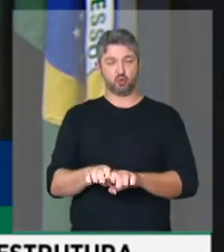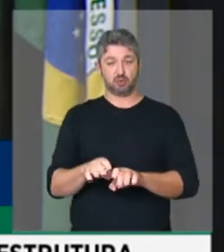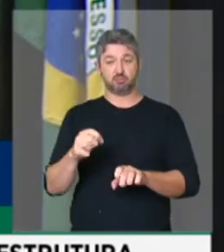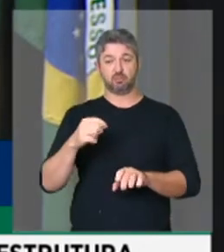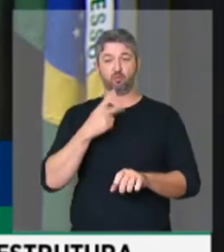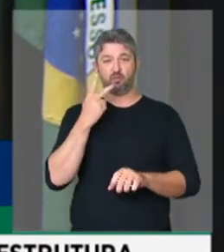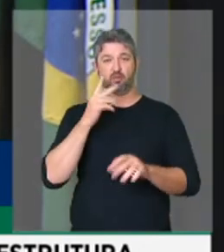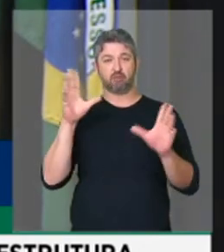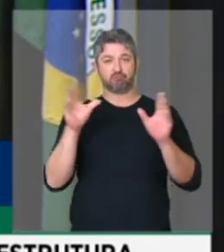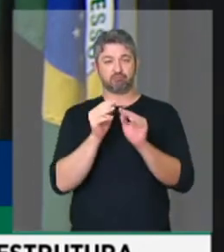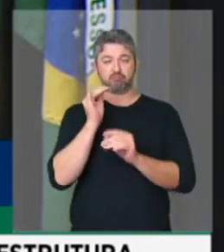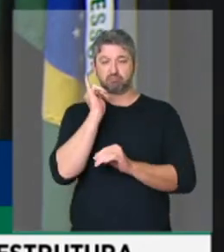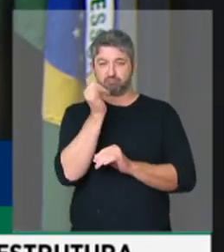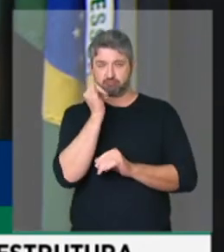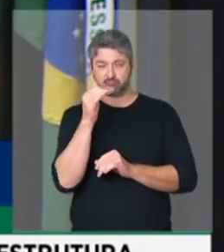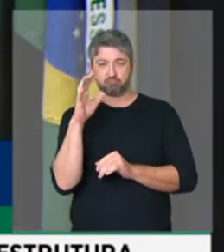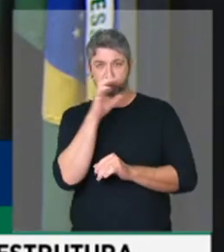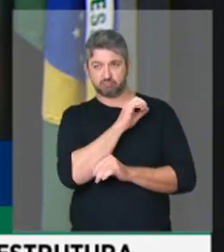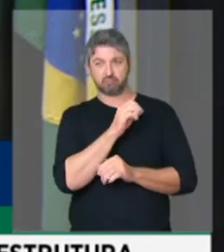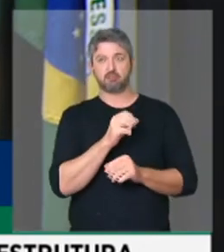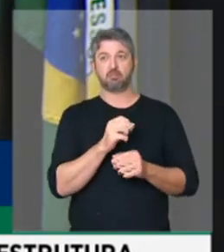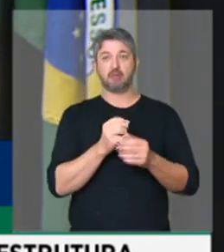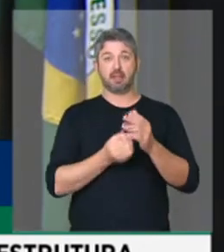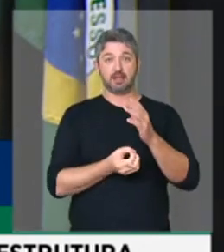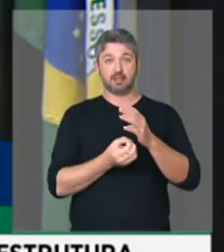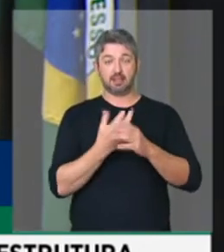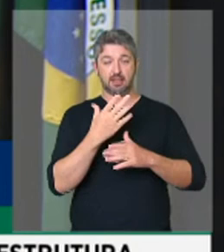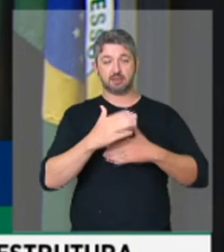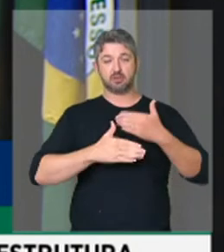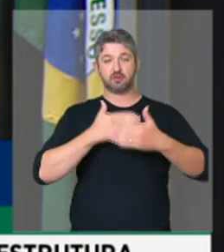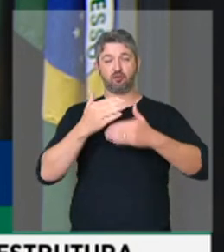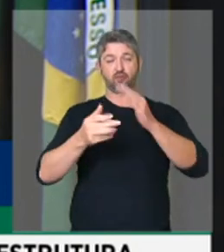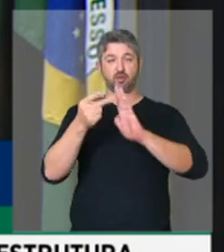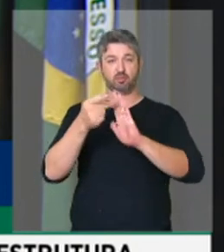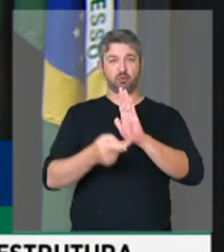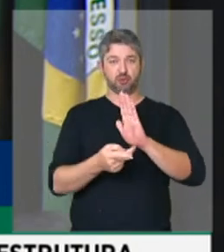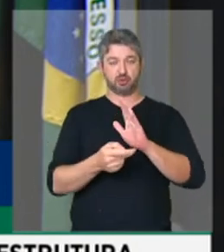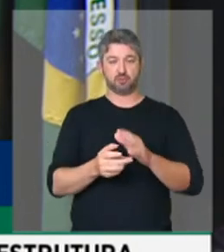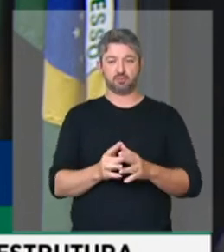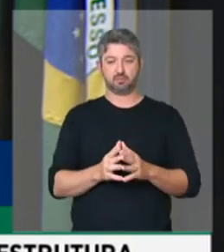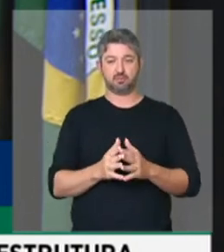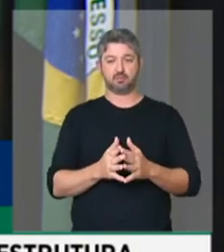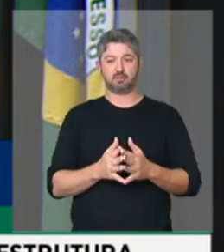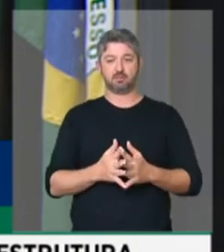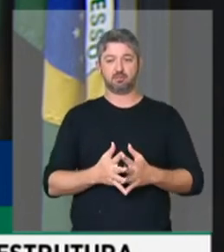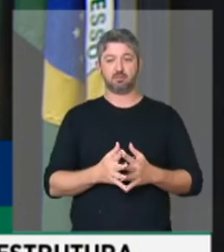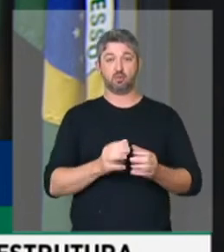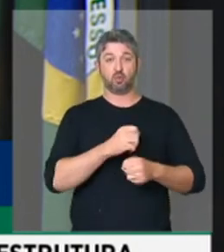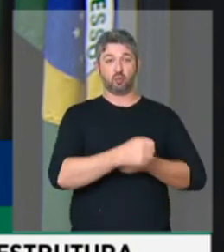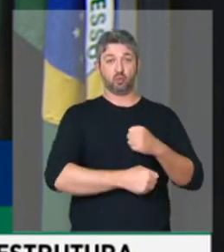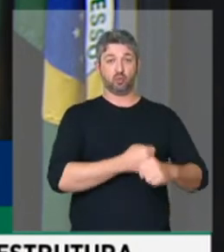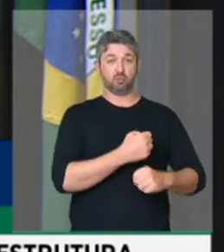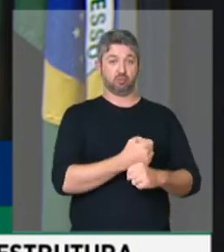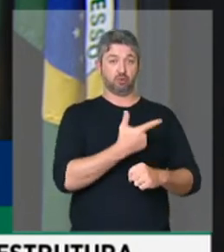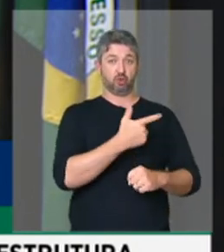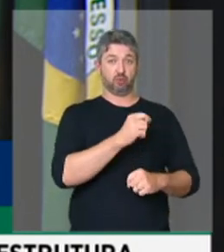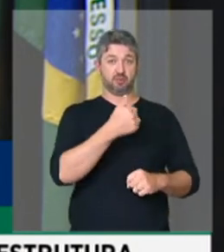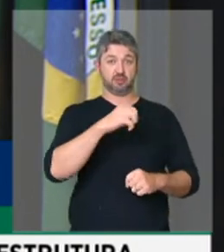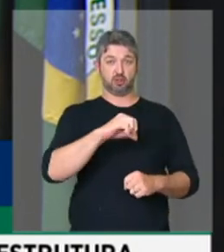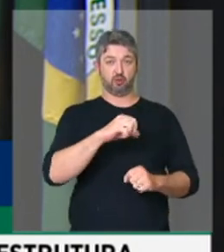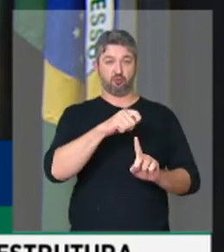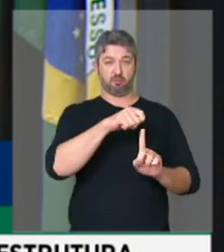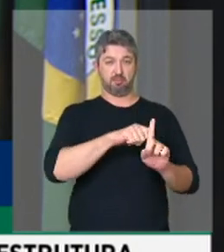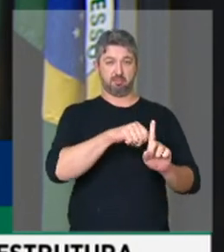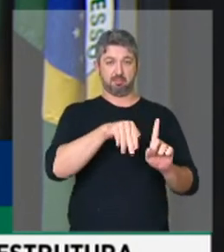breve relato da gestação e evolução desse projeto. Em maio de 19, foi criada a